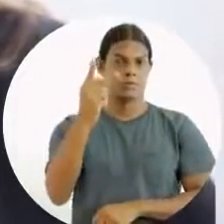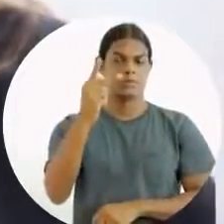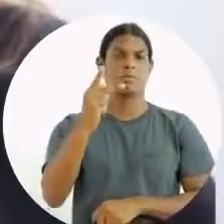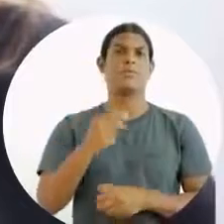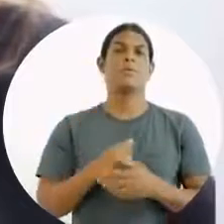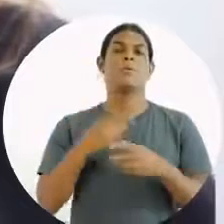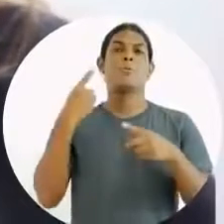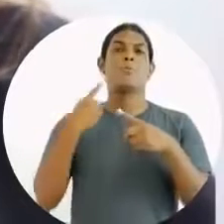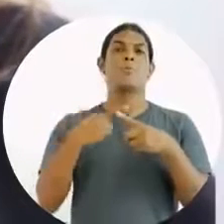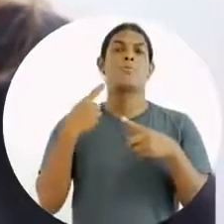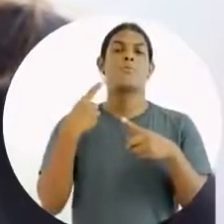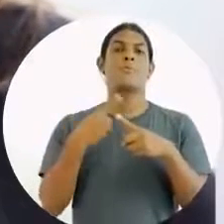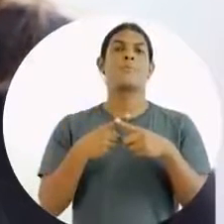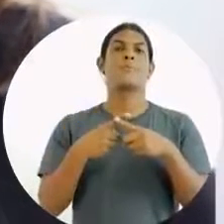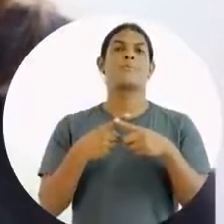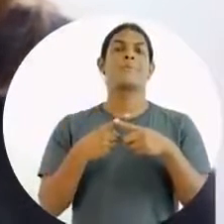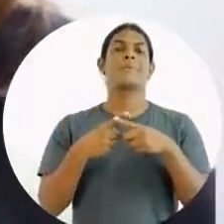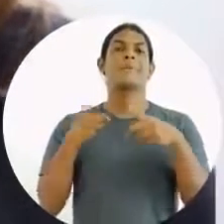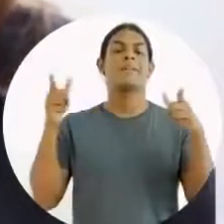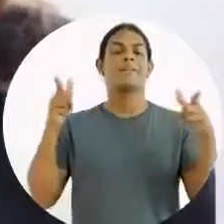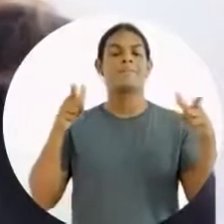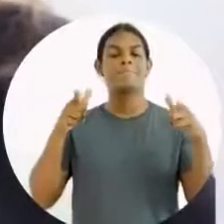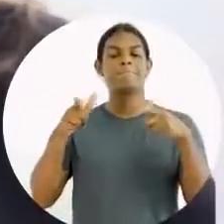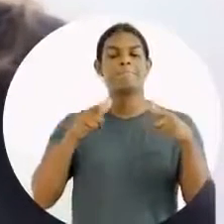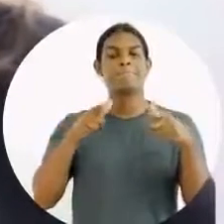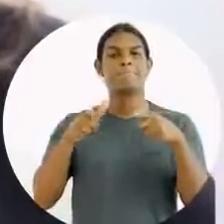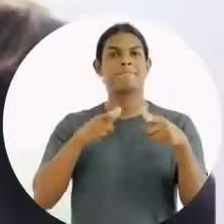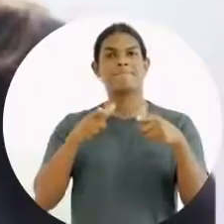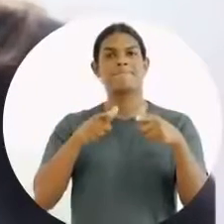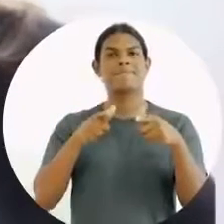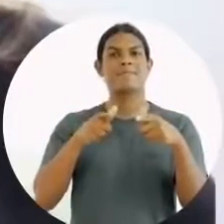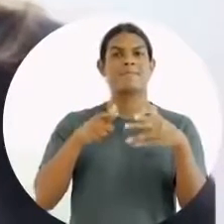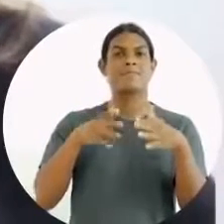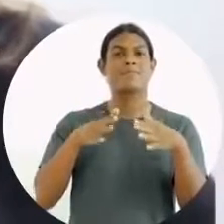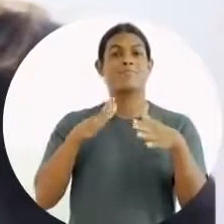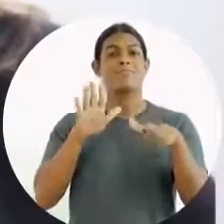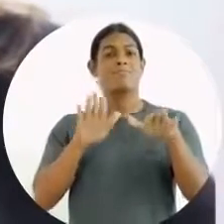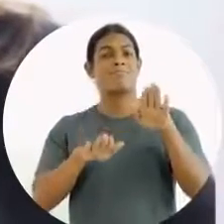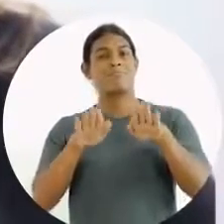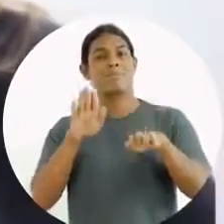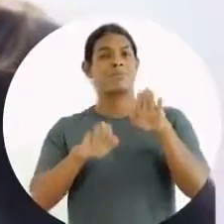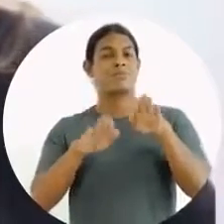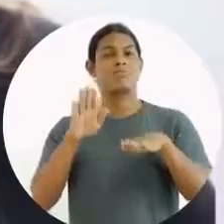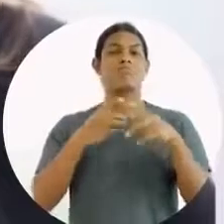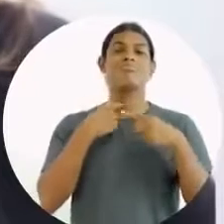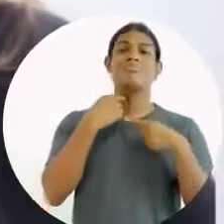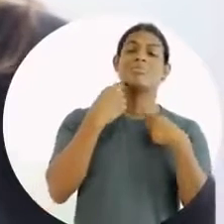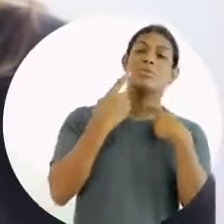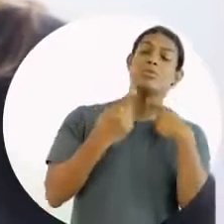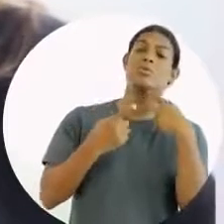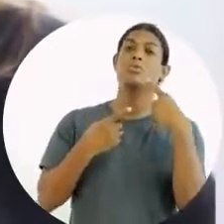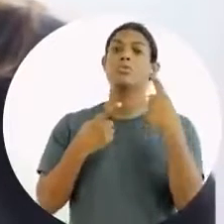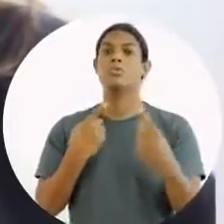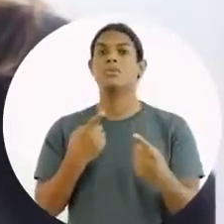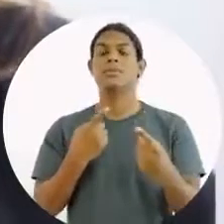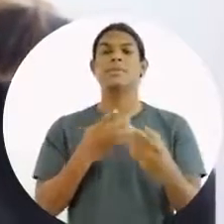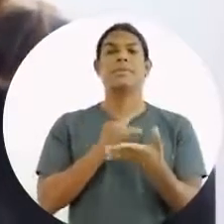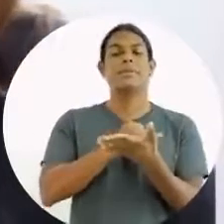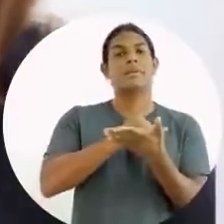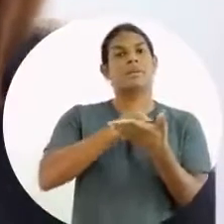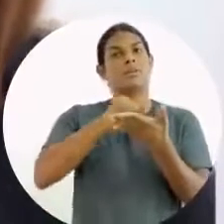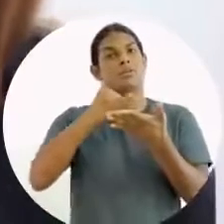pois ela vai minimizar alguns conflitos existentes em relação